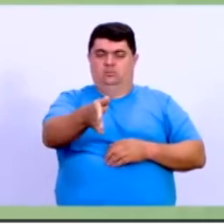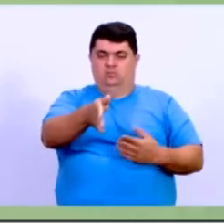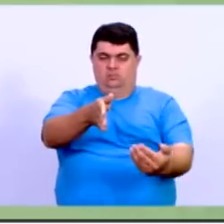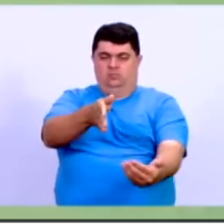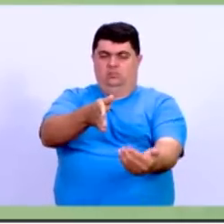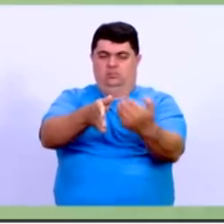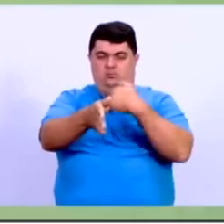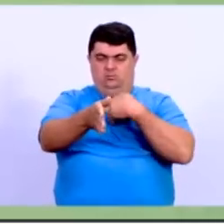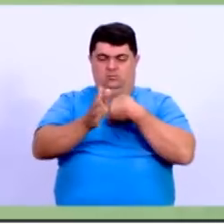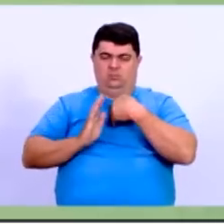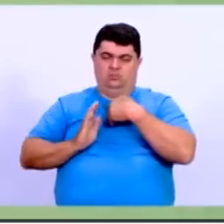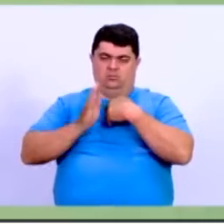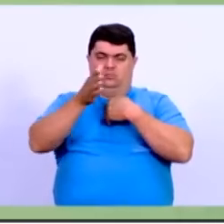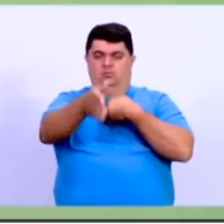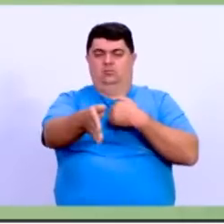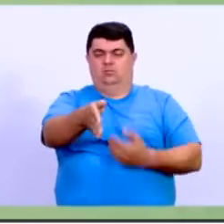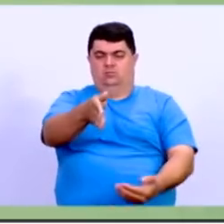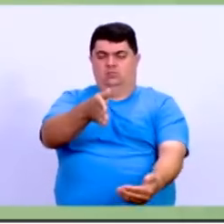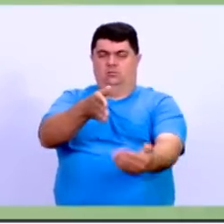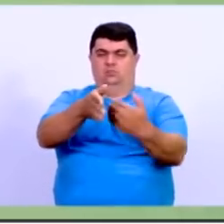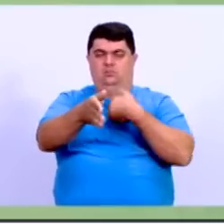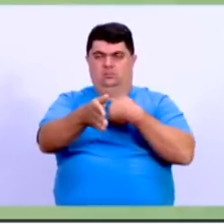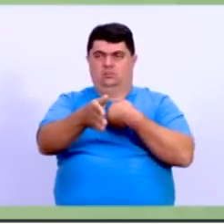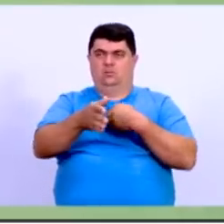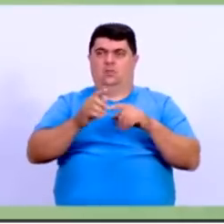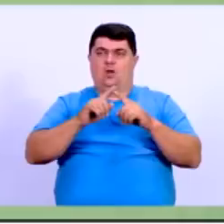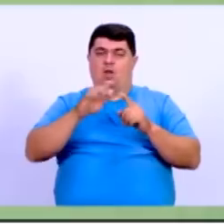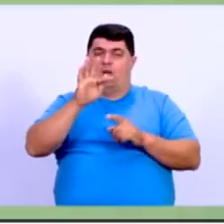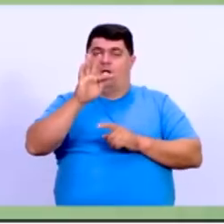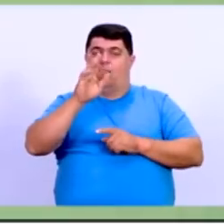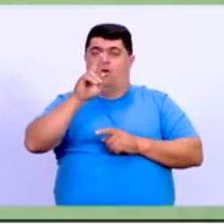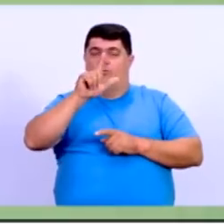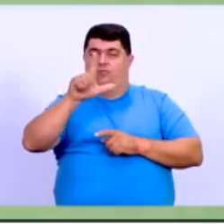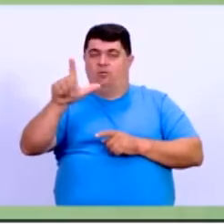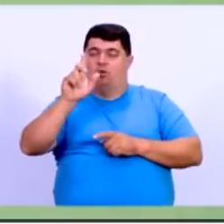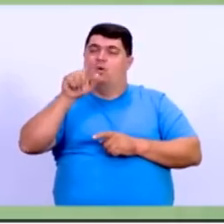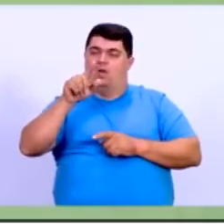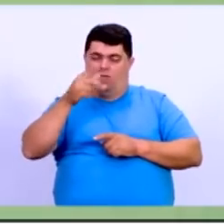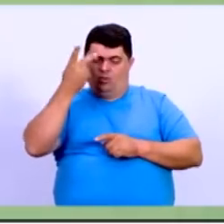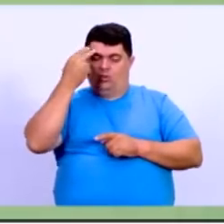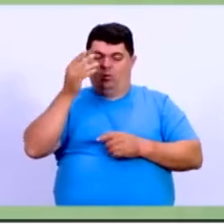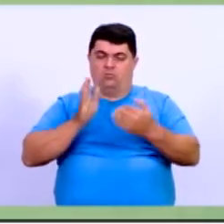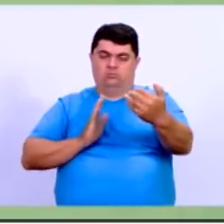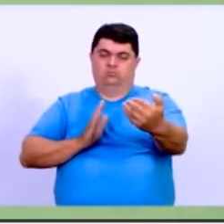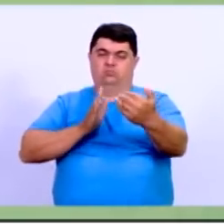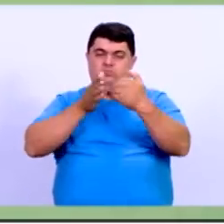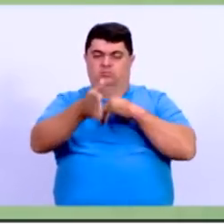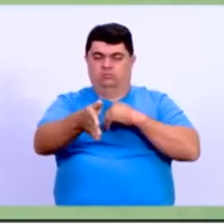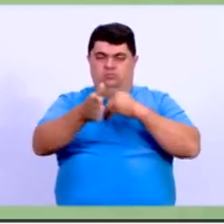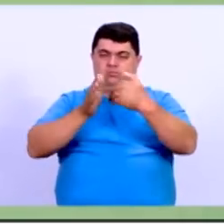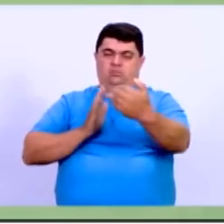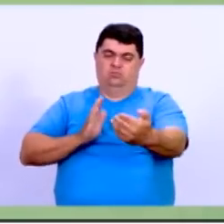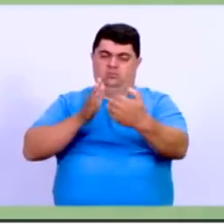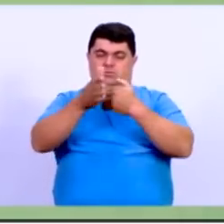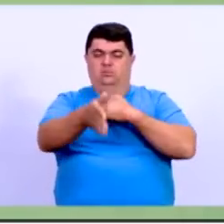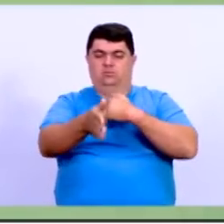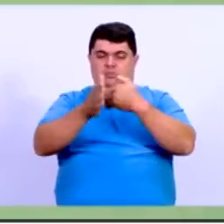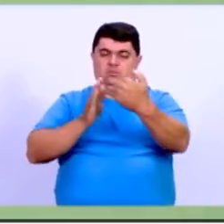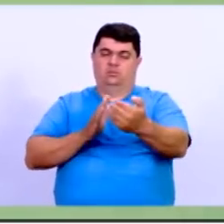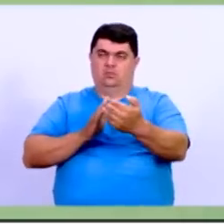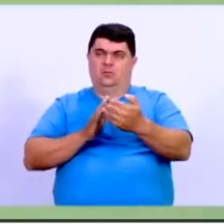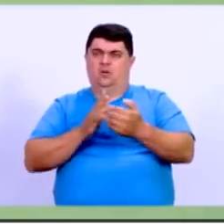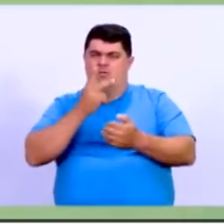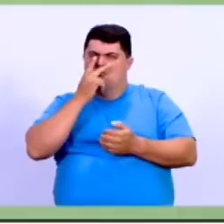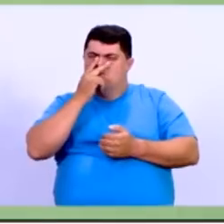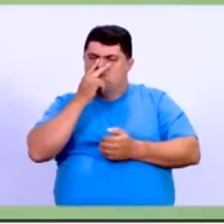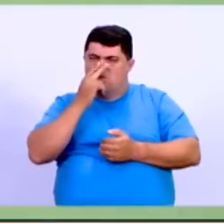transmissão bidirecional, só que ocorre ao mesmo tempo. Então, olha só, a full duplex e a half duplex, elas são bem